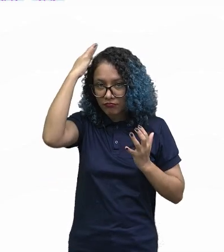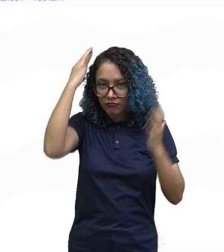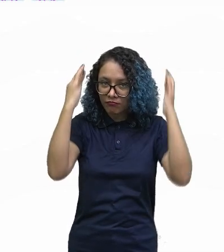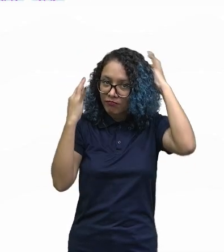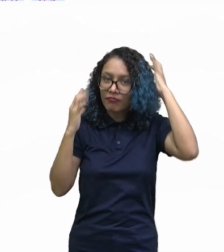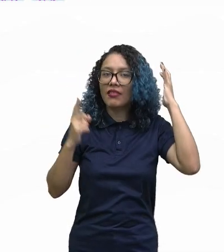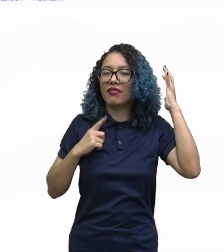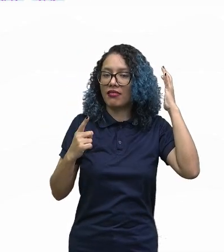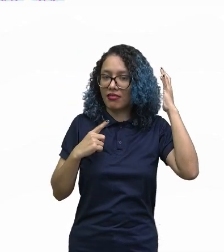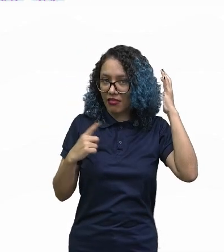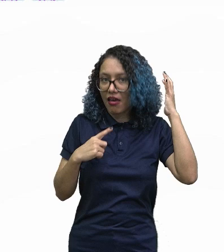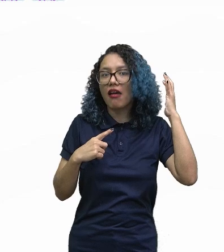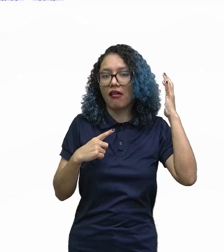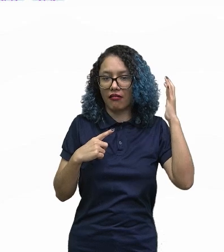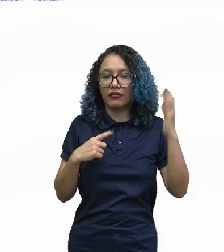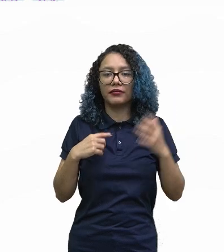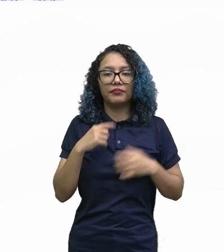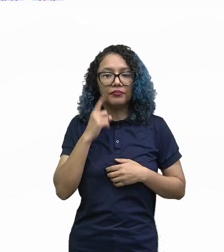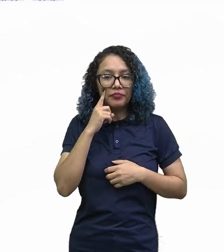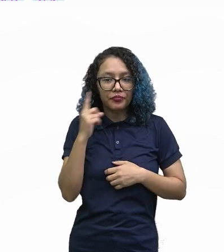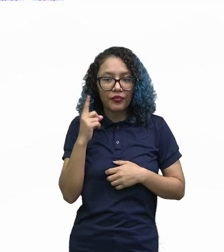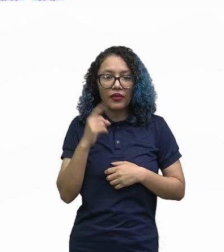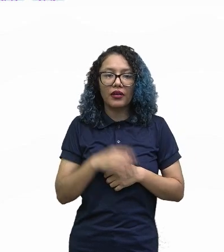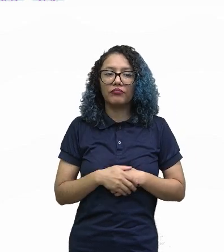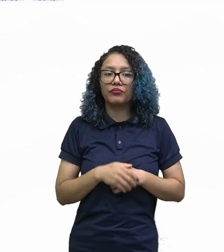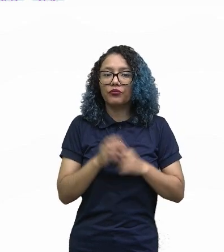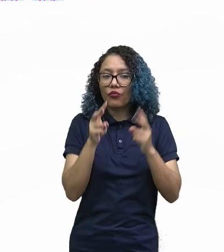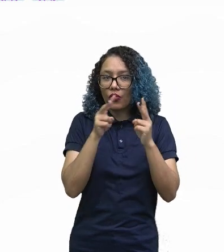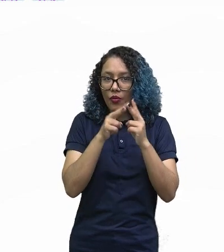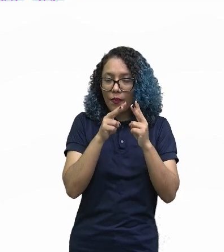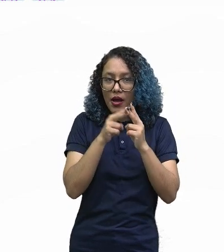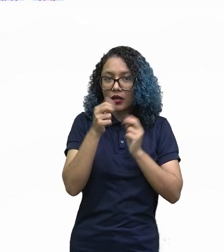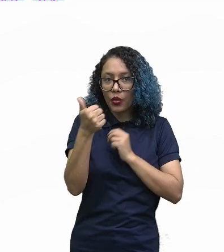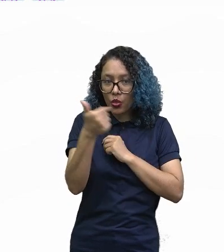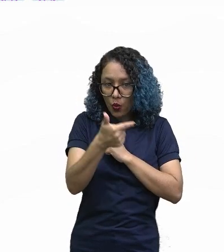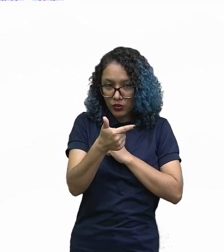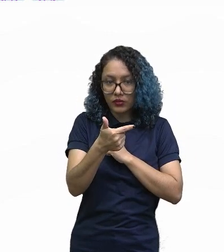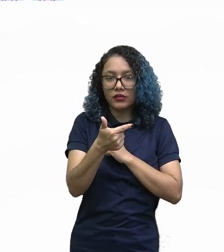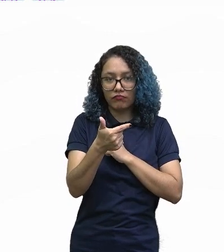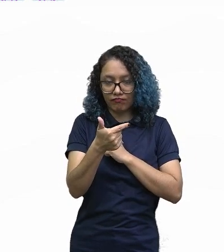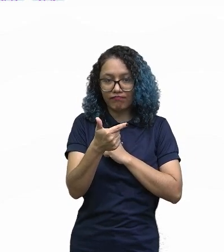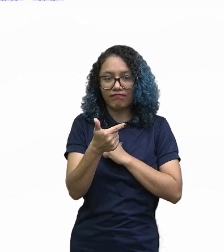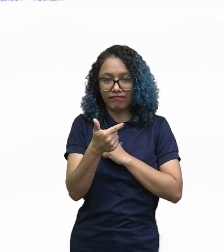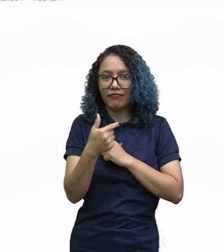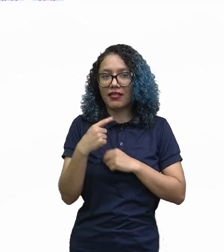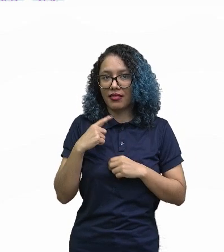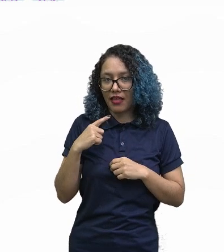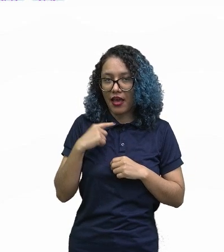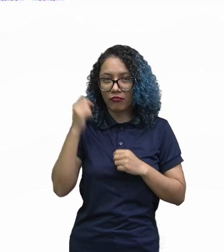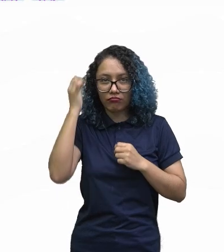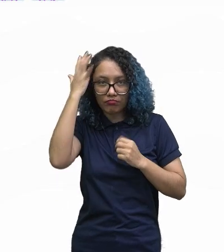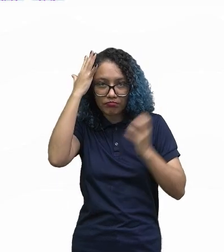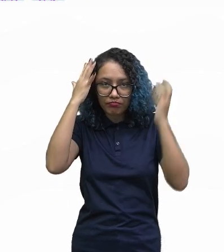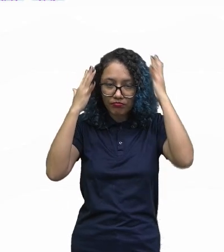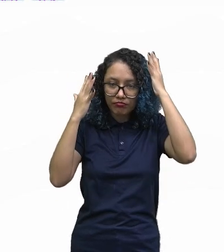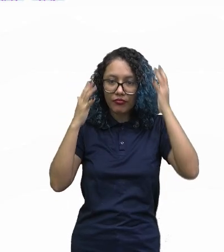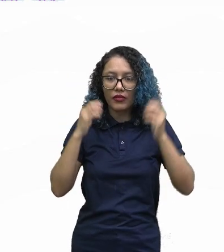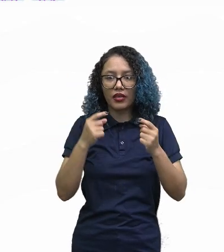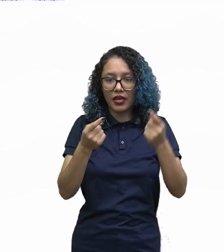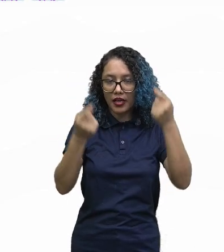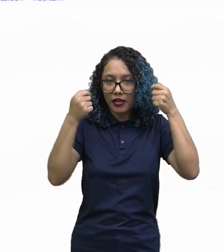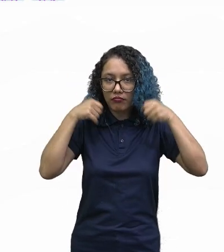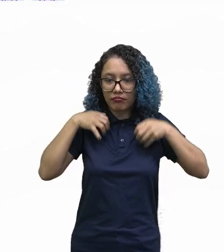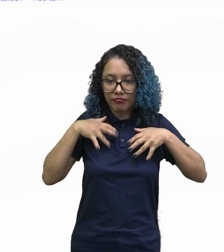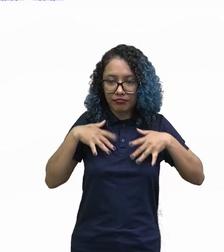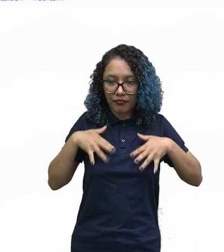gente observa aí nessa informação, são 12 pares de nervos cranianos. E aí ela vai descendo,